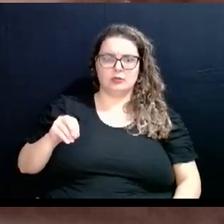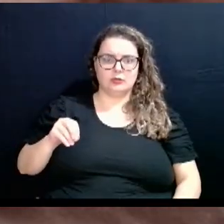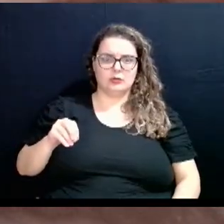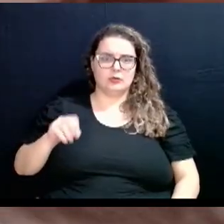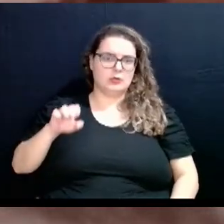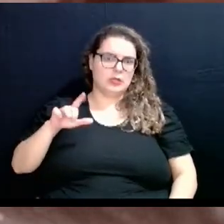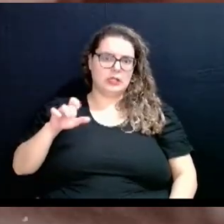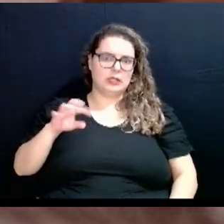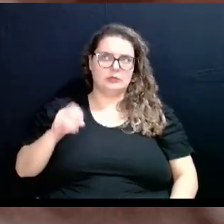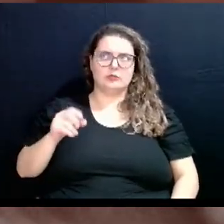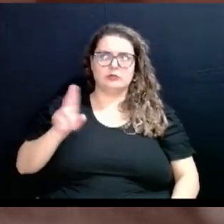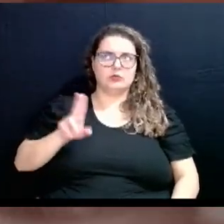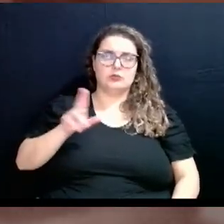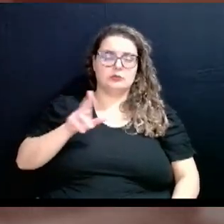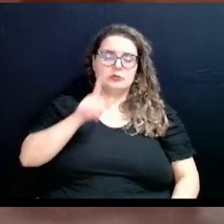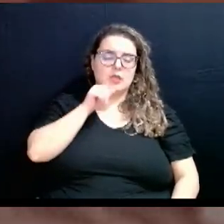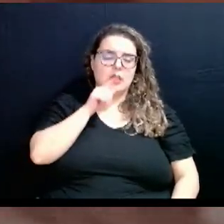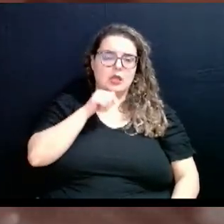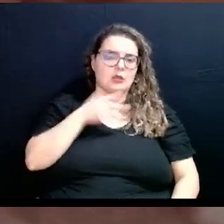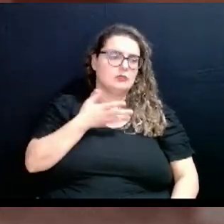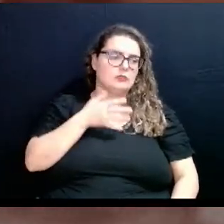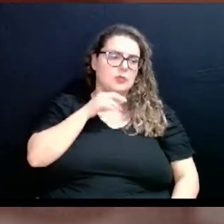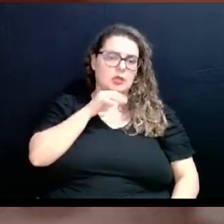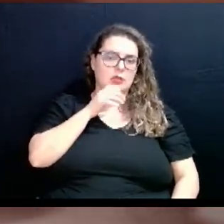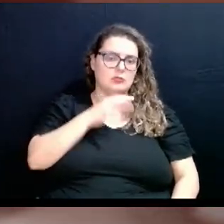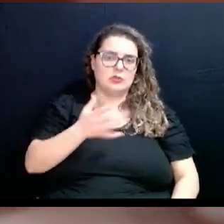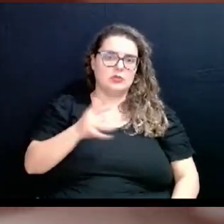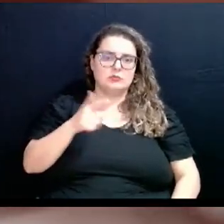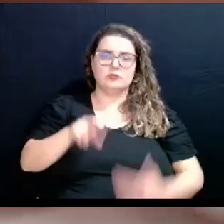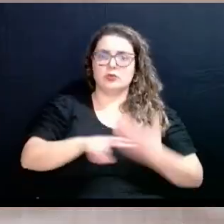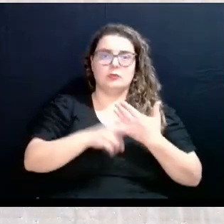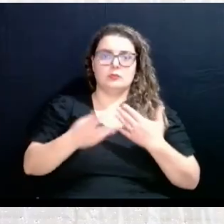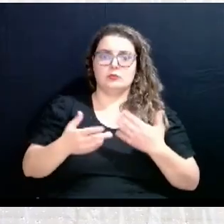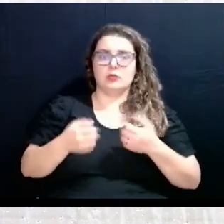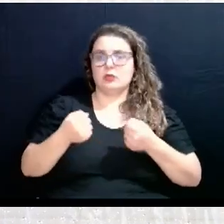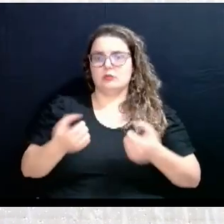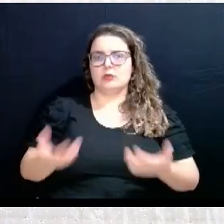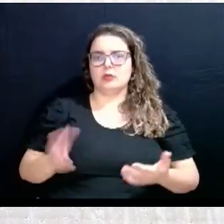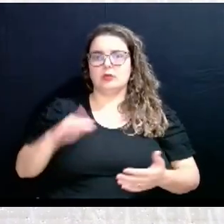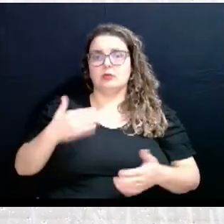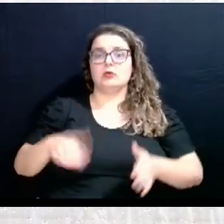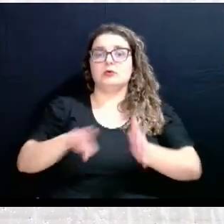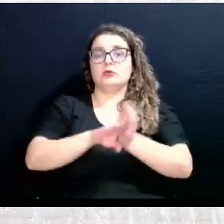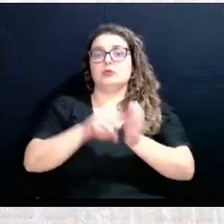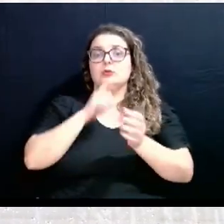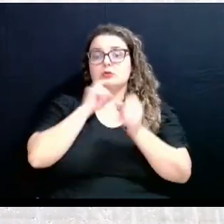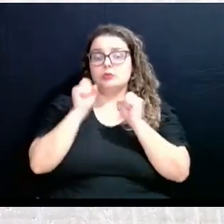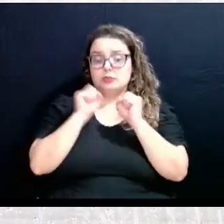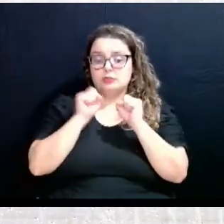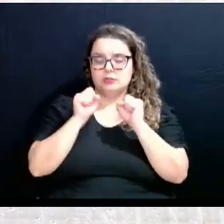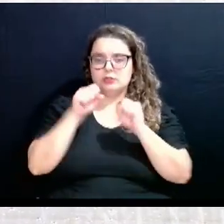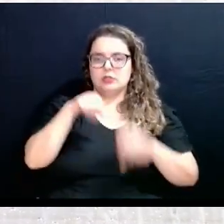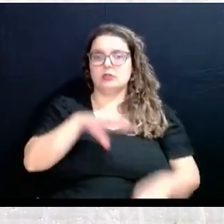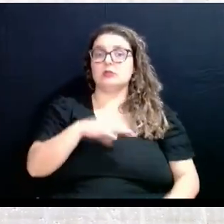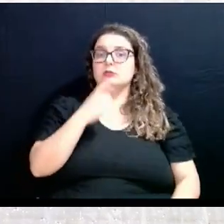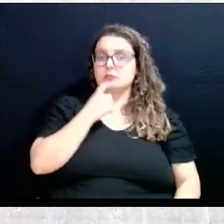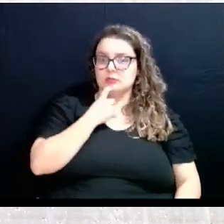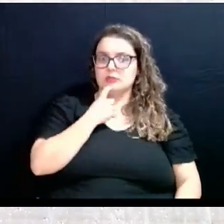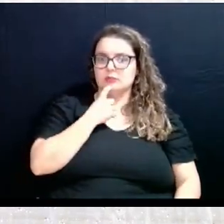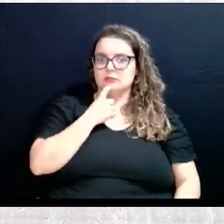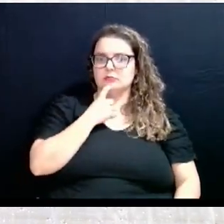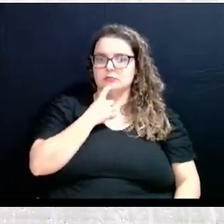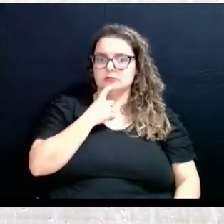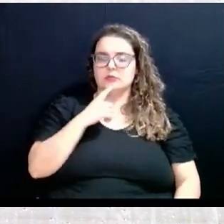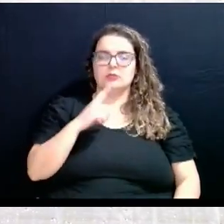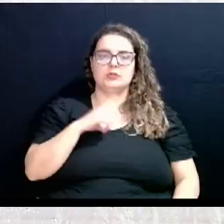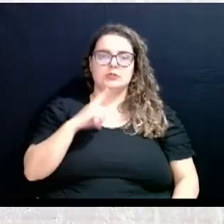estava quente. Para esses casos aí não tinha tanto impacto. E aí o que acontece quando chega o inverno? Chega o inverno em